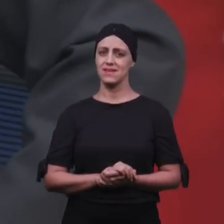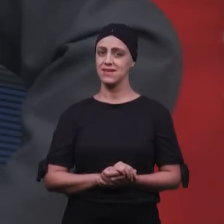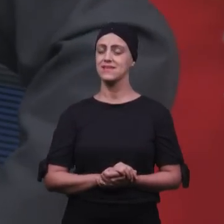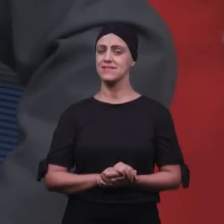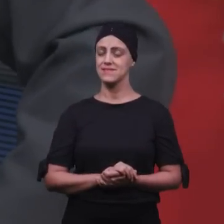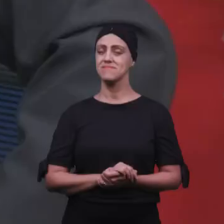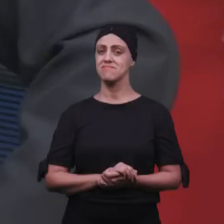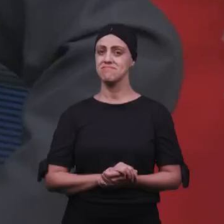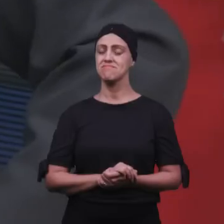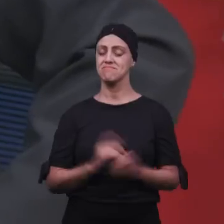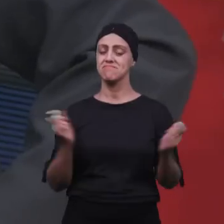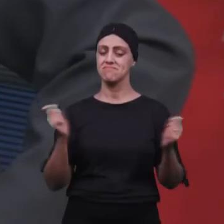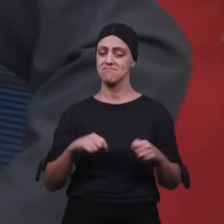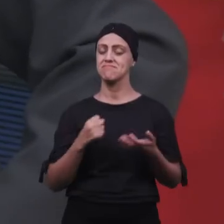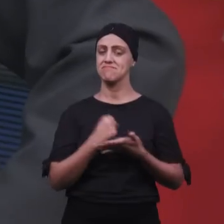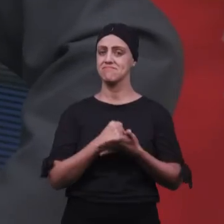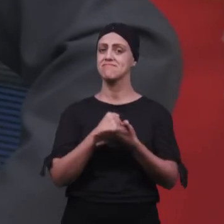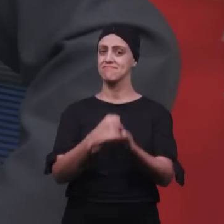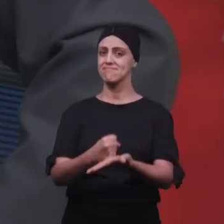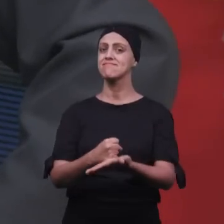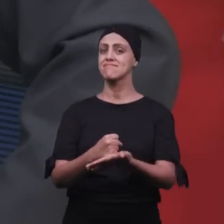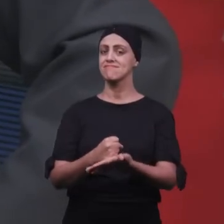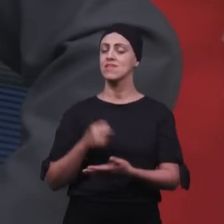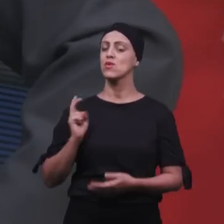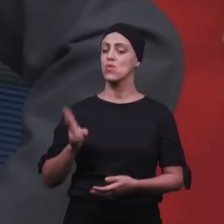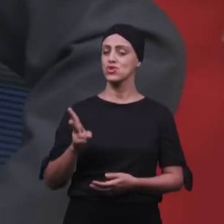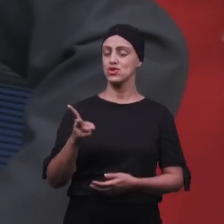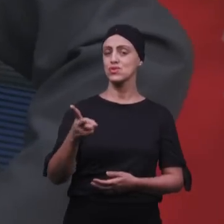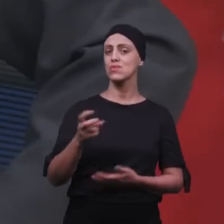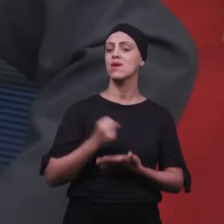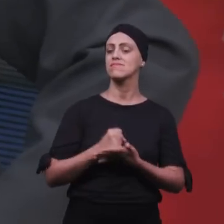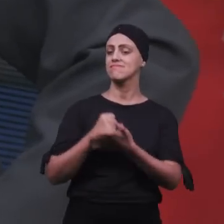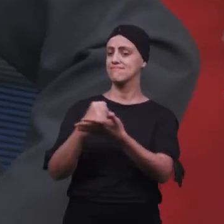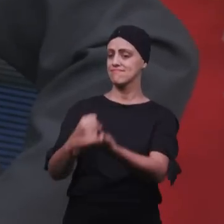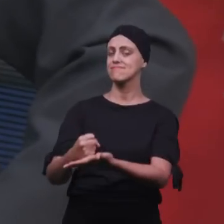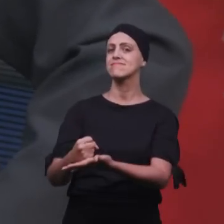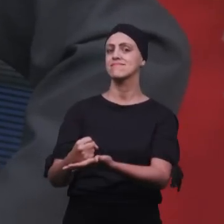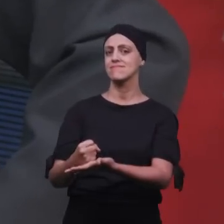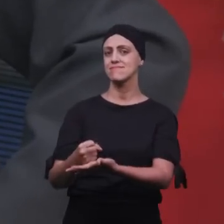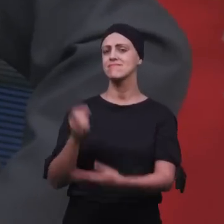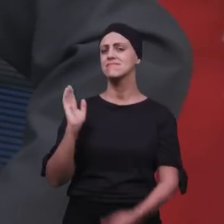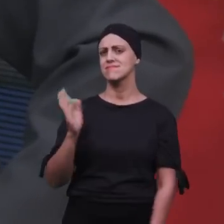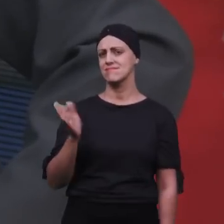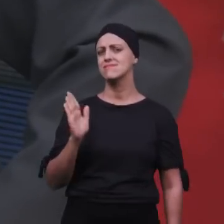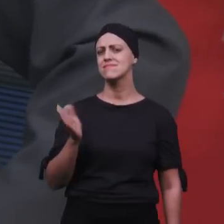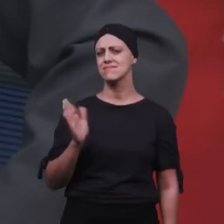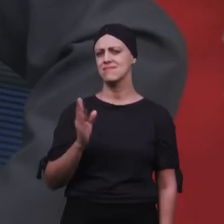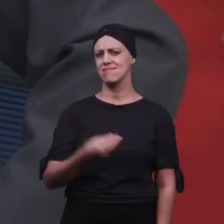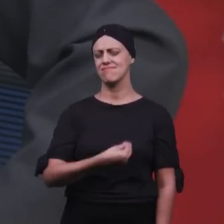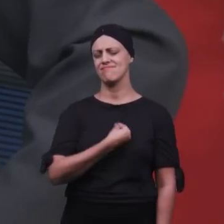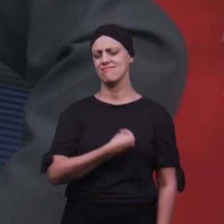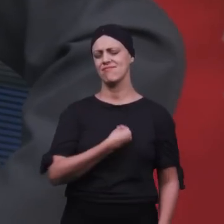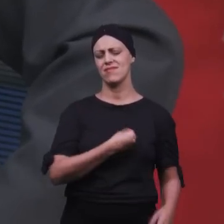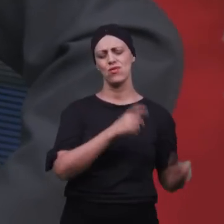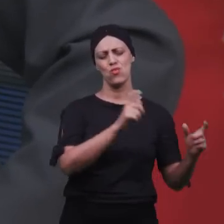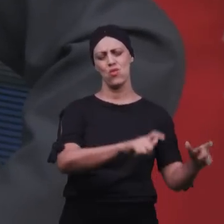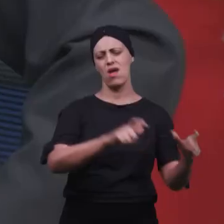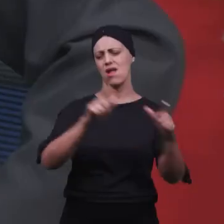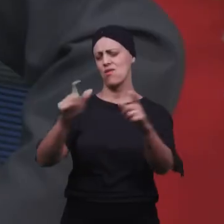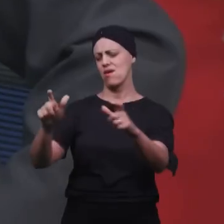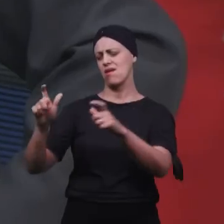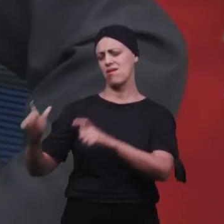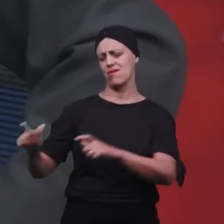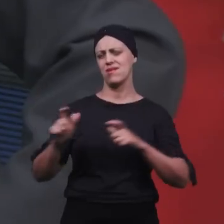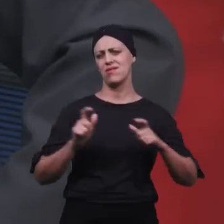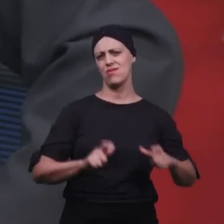uma assistência, uma continuidade, que já passaram por vários lugares,